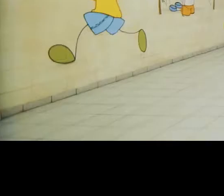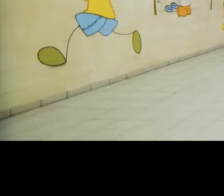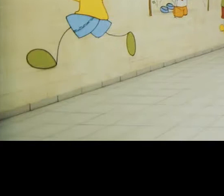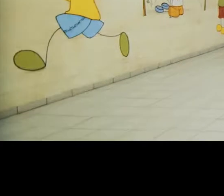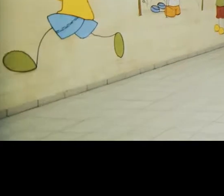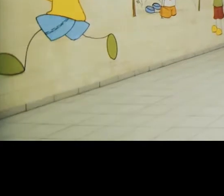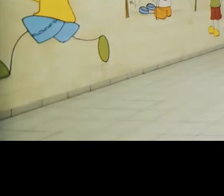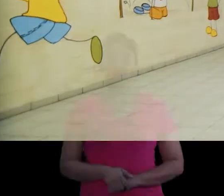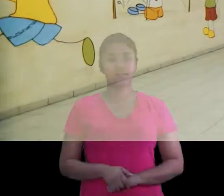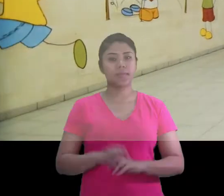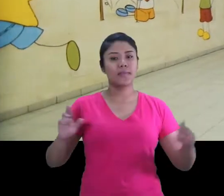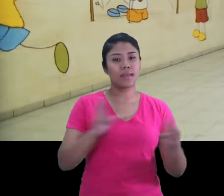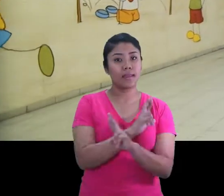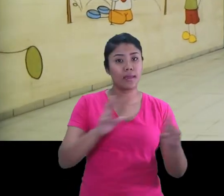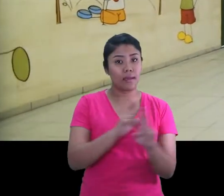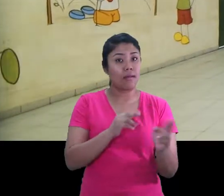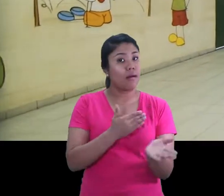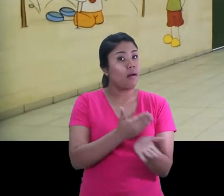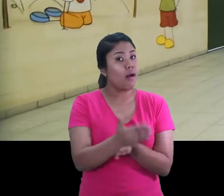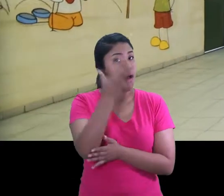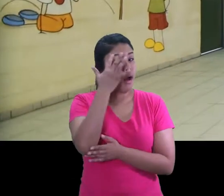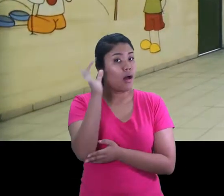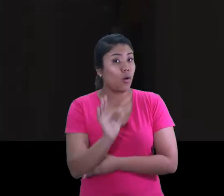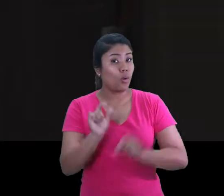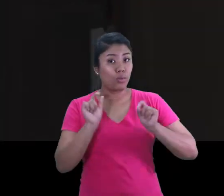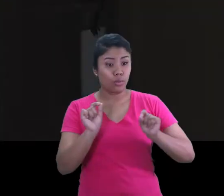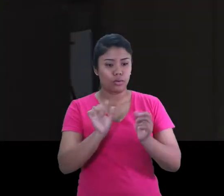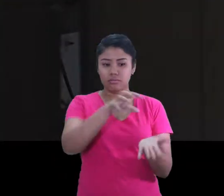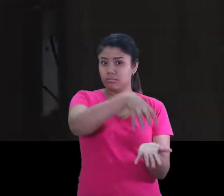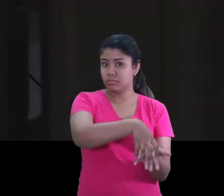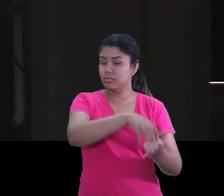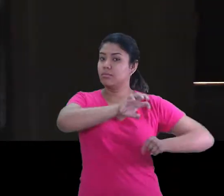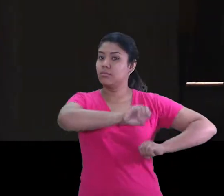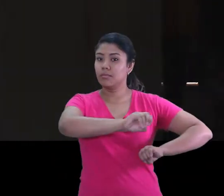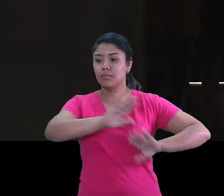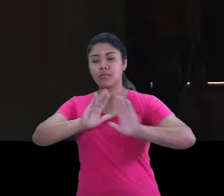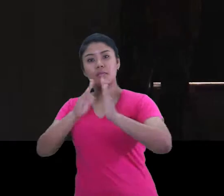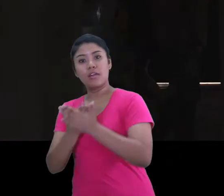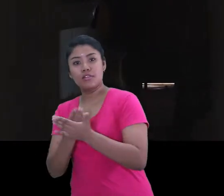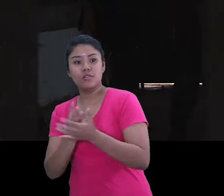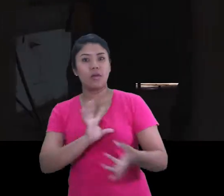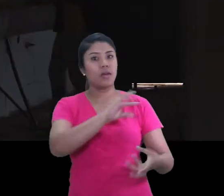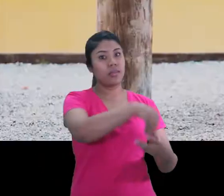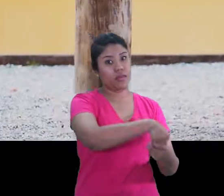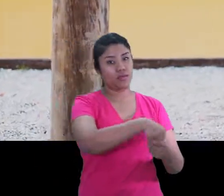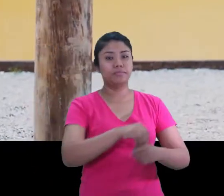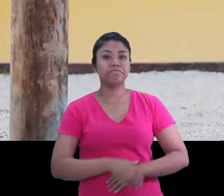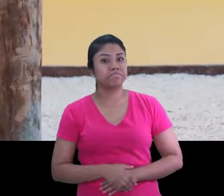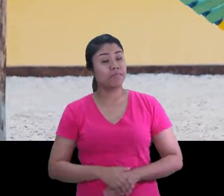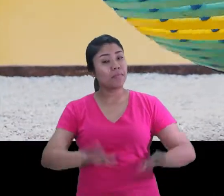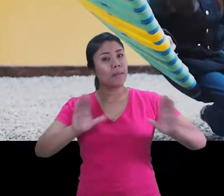espaço. É dessa relação que surge a compreensão de territórios educativos. E a escola faz parte do